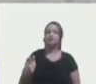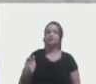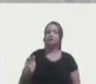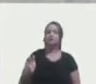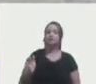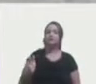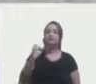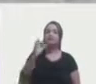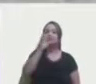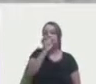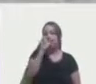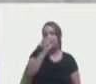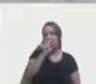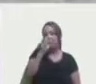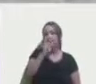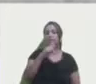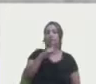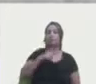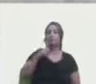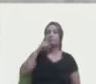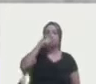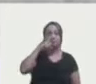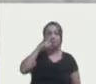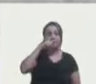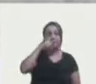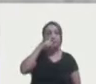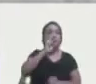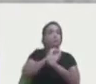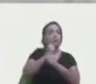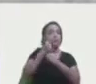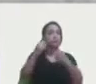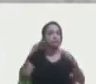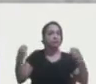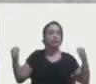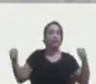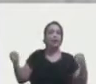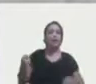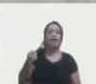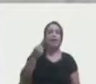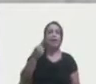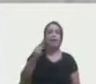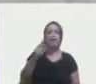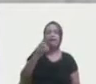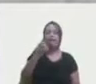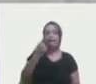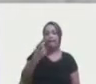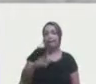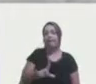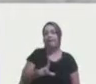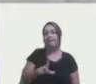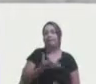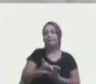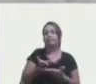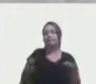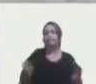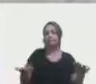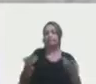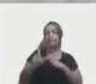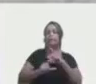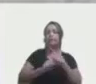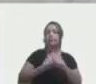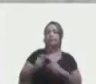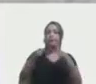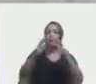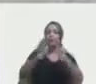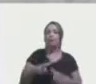que eu tô falando o perigo ali é gigantesco eminente e algo precisa ser feito é um é um local perigoso